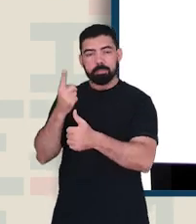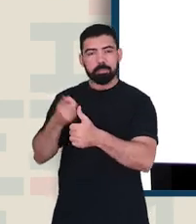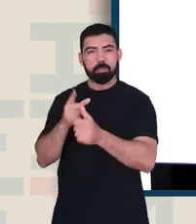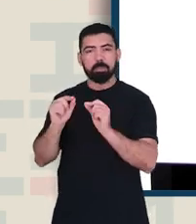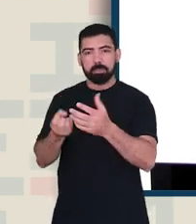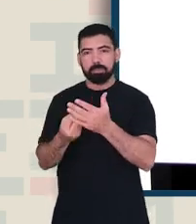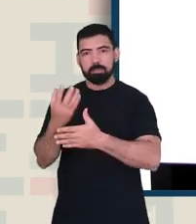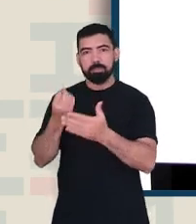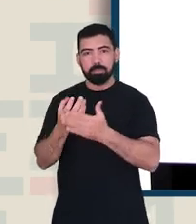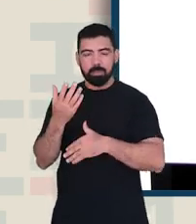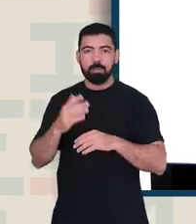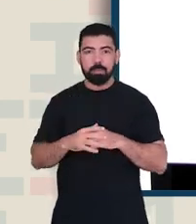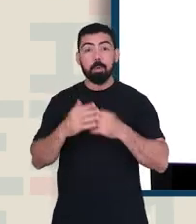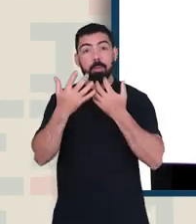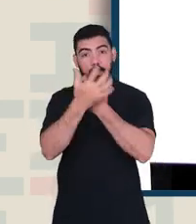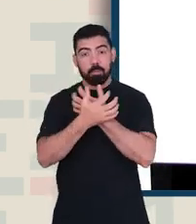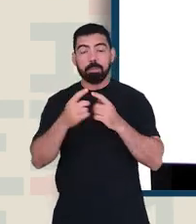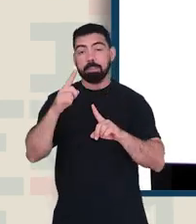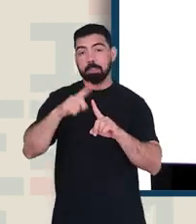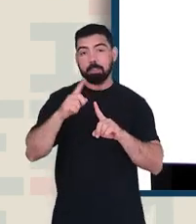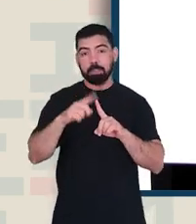de produção de música eletroacústica.